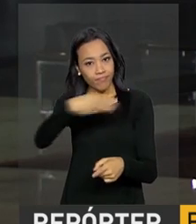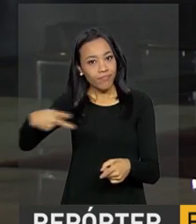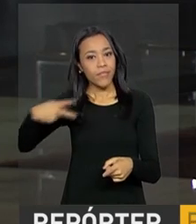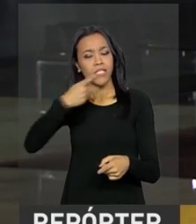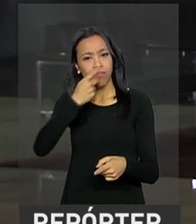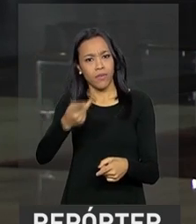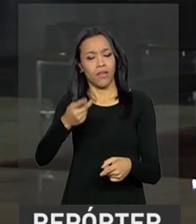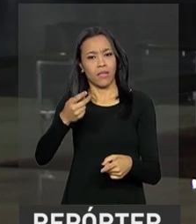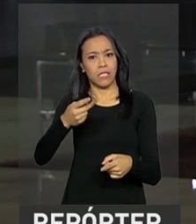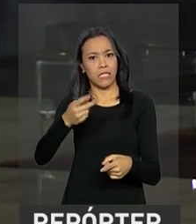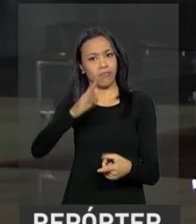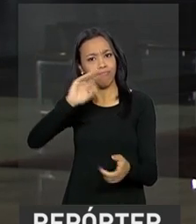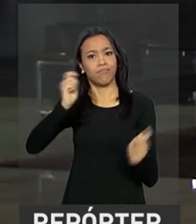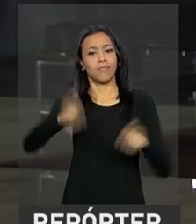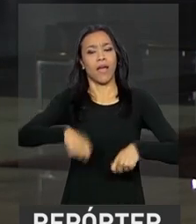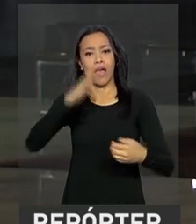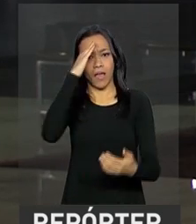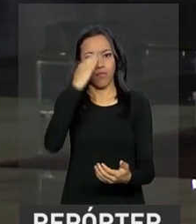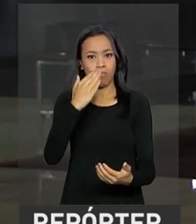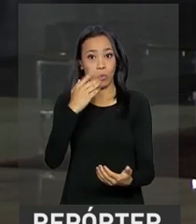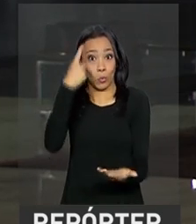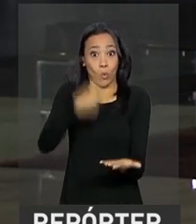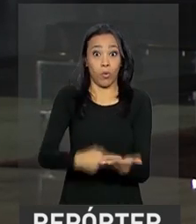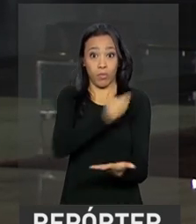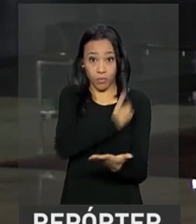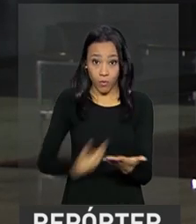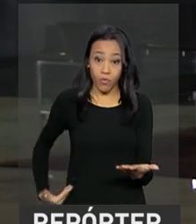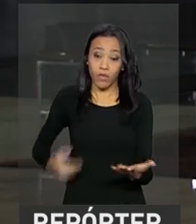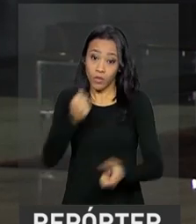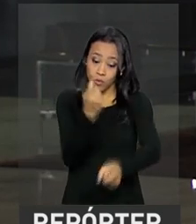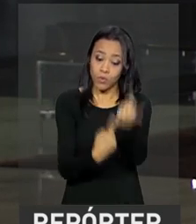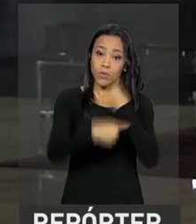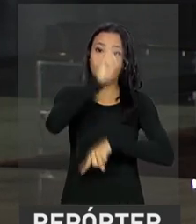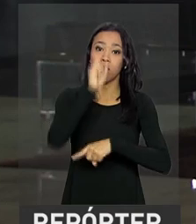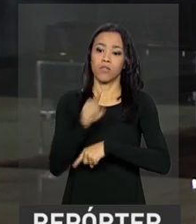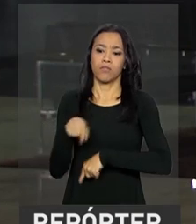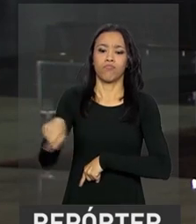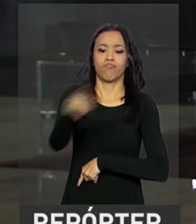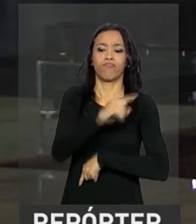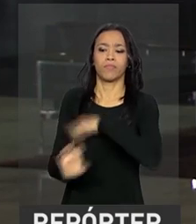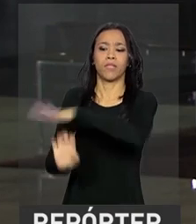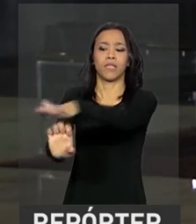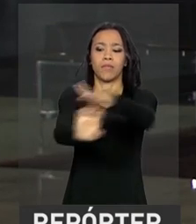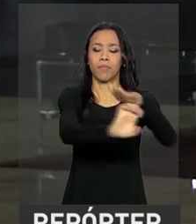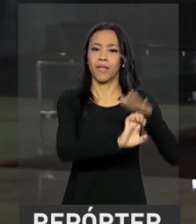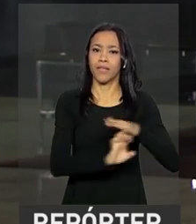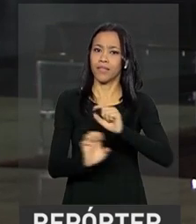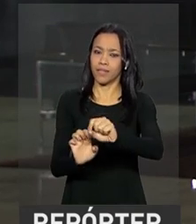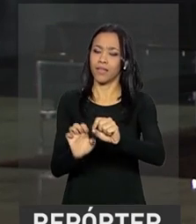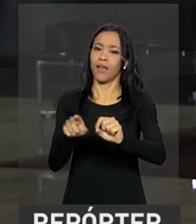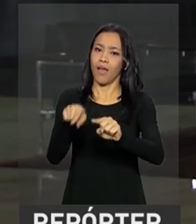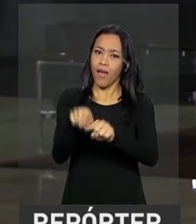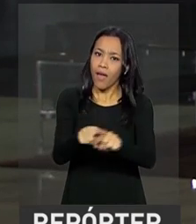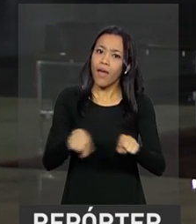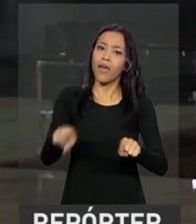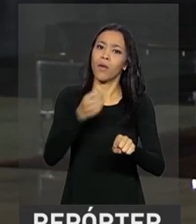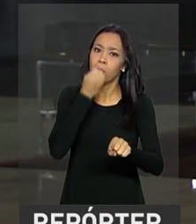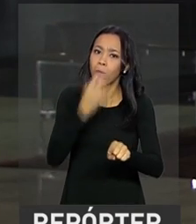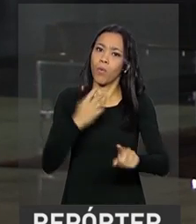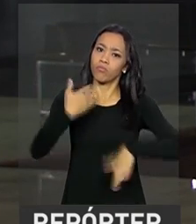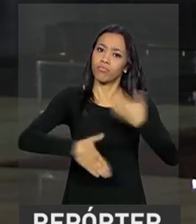país dá mais responsabilidade ao governo e que o sucesso da iniciativa privada estabelece um círculo Virtuoso na